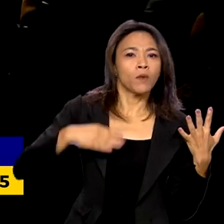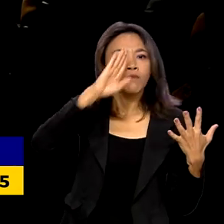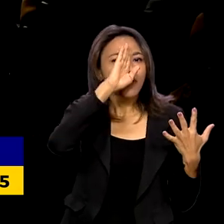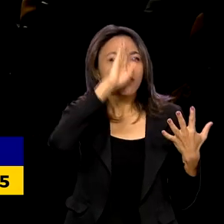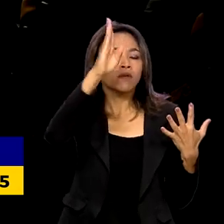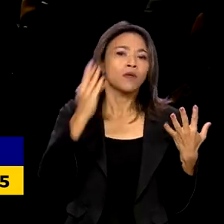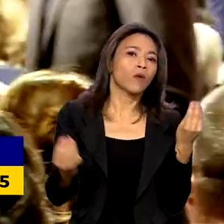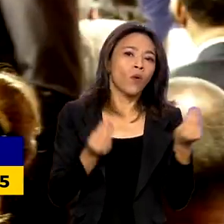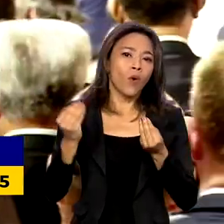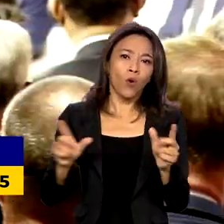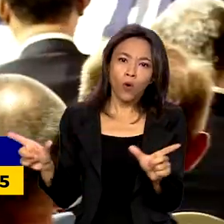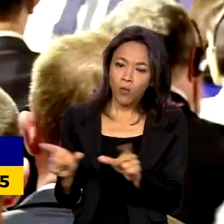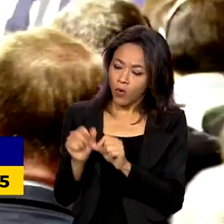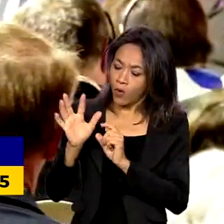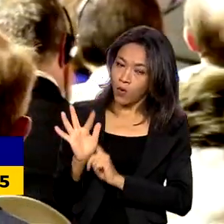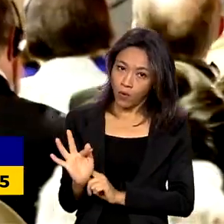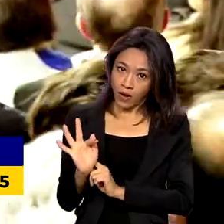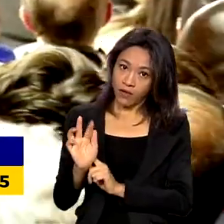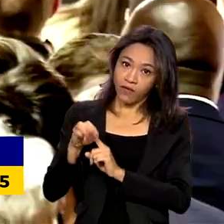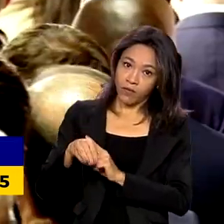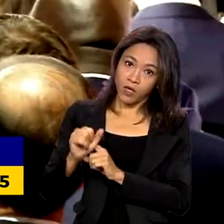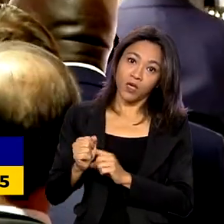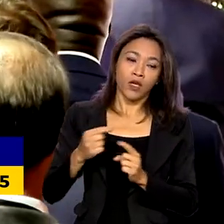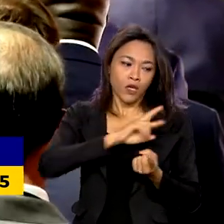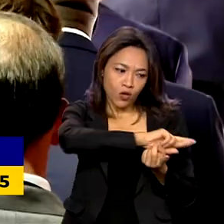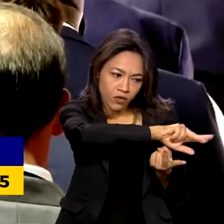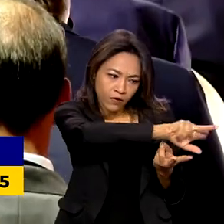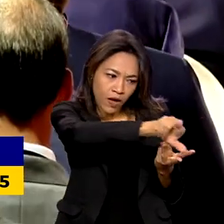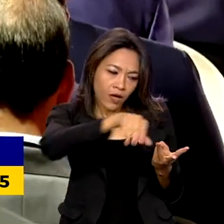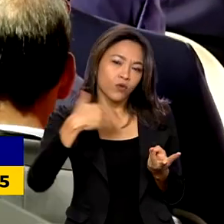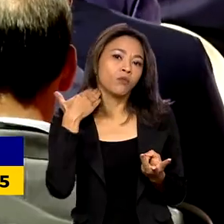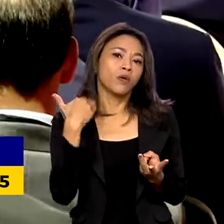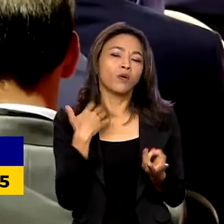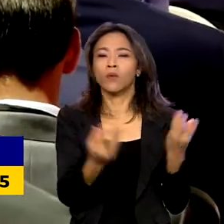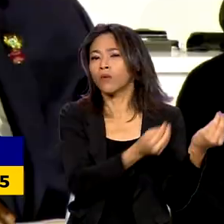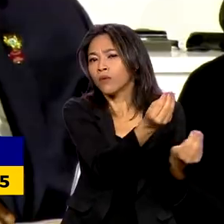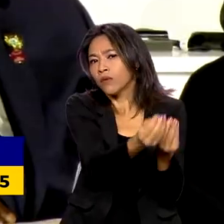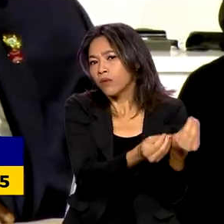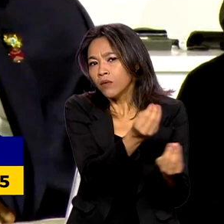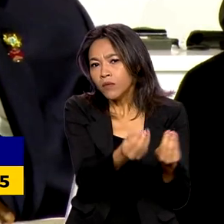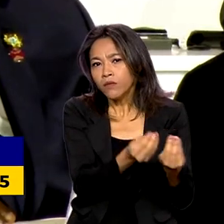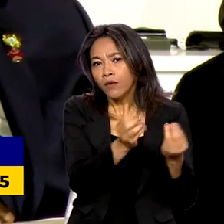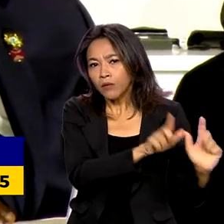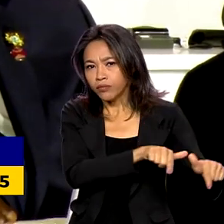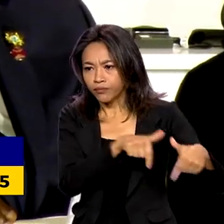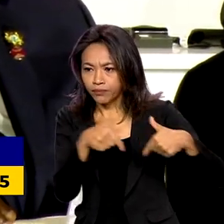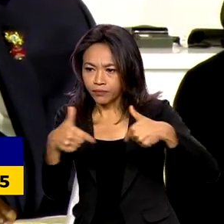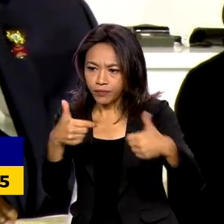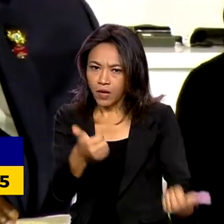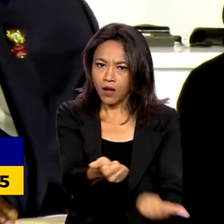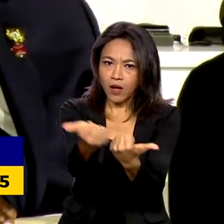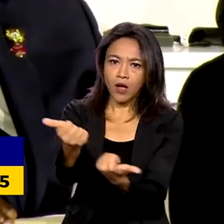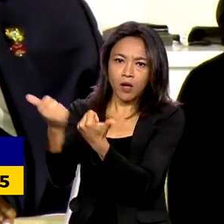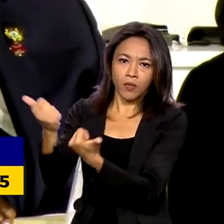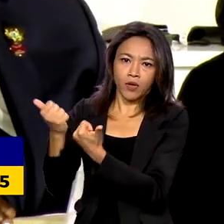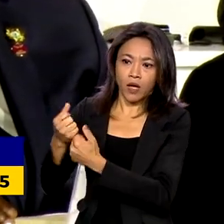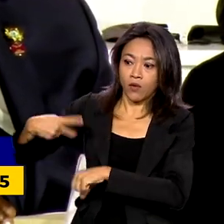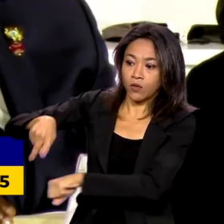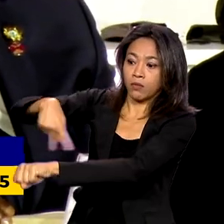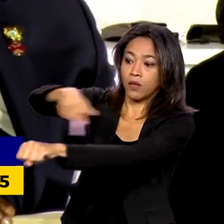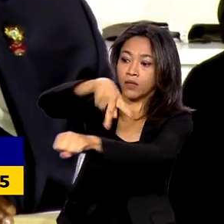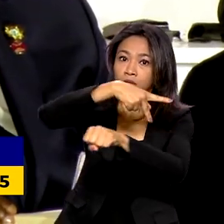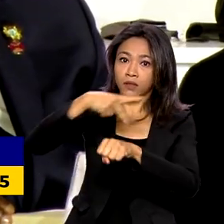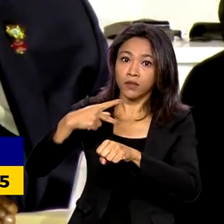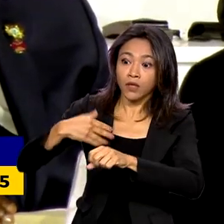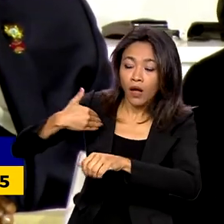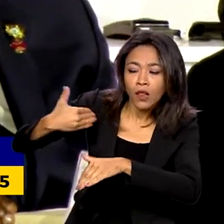fundos internacionais e os bancos multilaterais vão atuar efetivamente para ajudar os países em desenvolvimento a